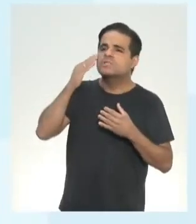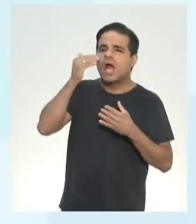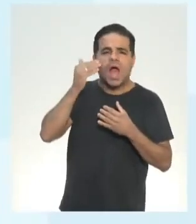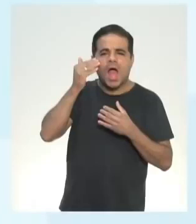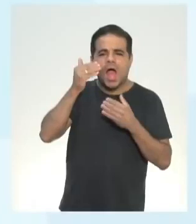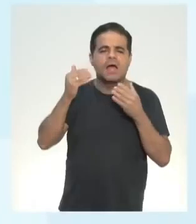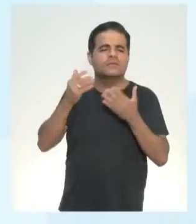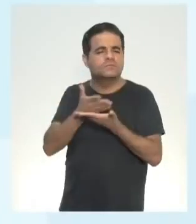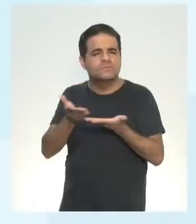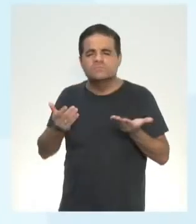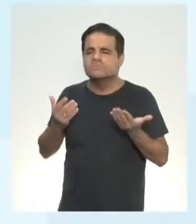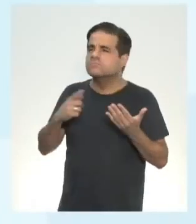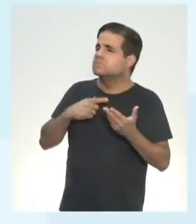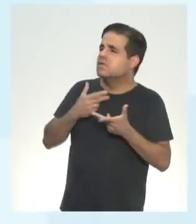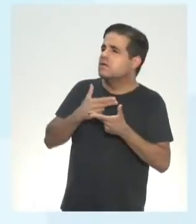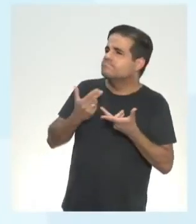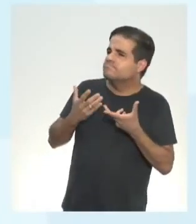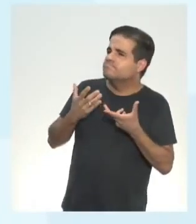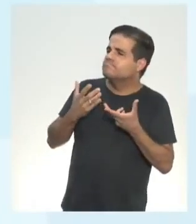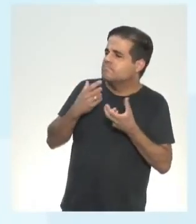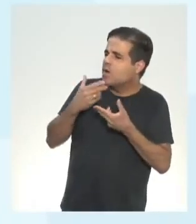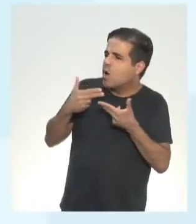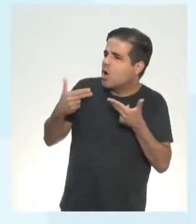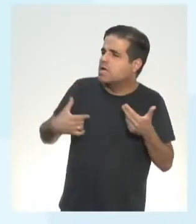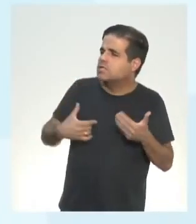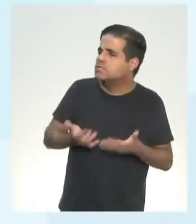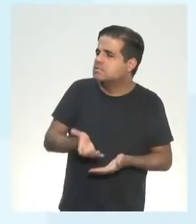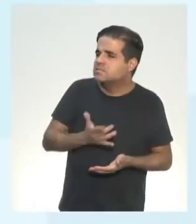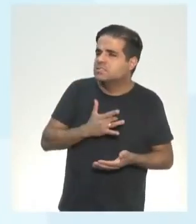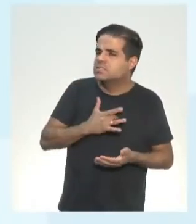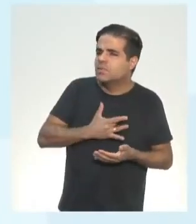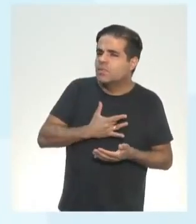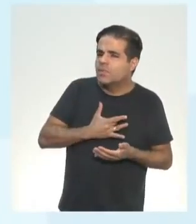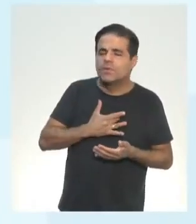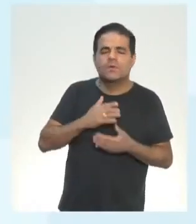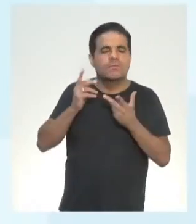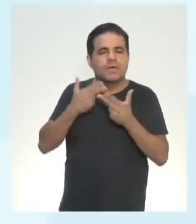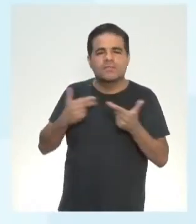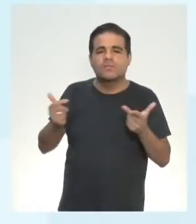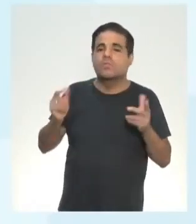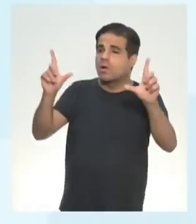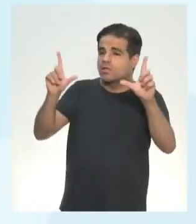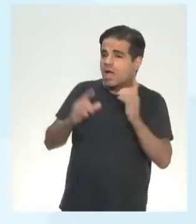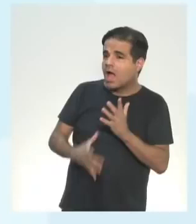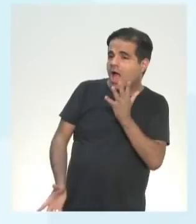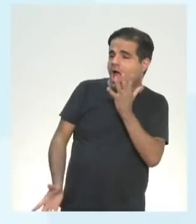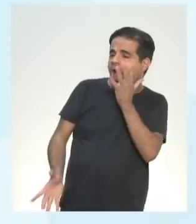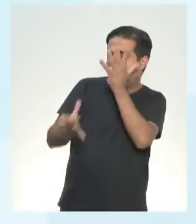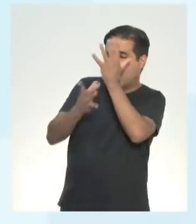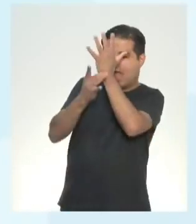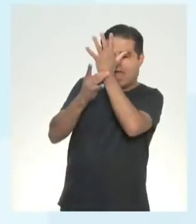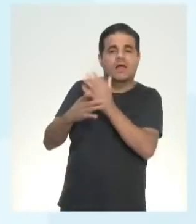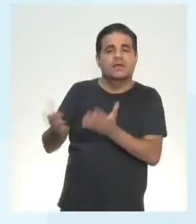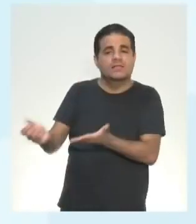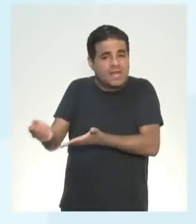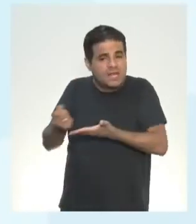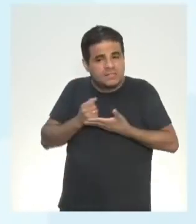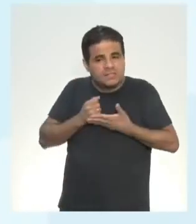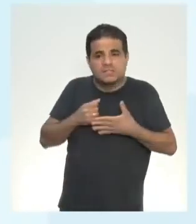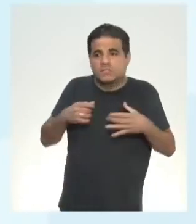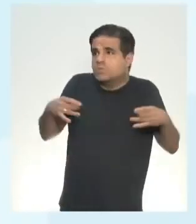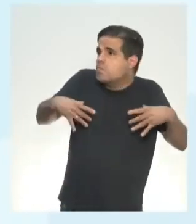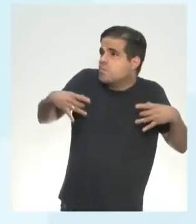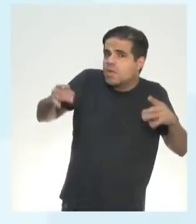rosadinho, né? Ainda há uma pegada romântica, mas o quadro já é realista, trazendo essa coisa do medo,